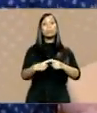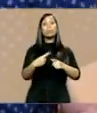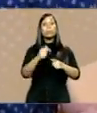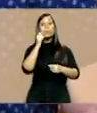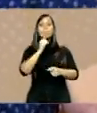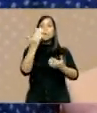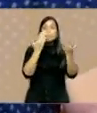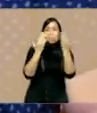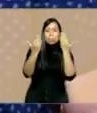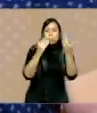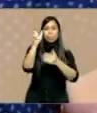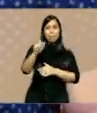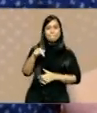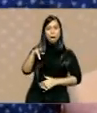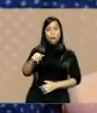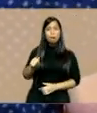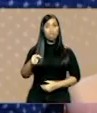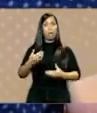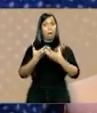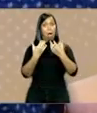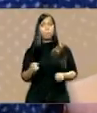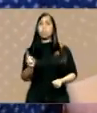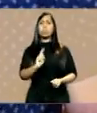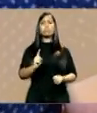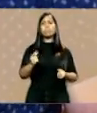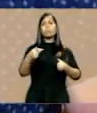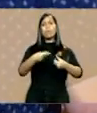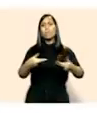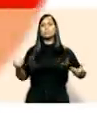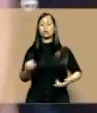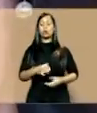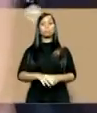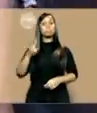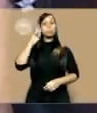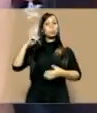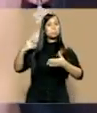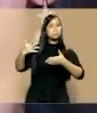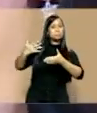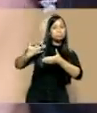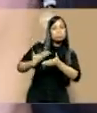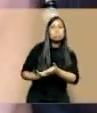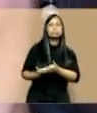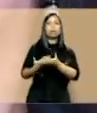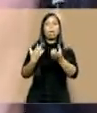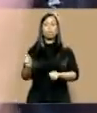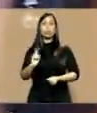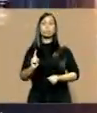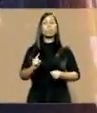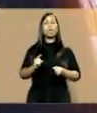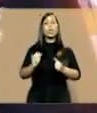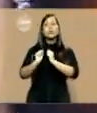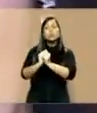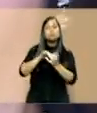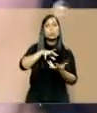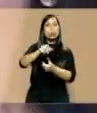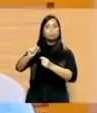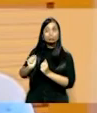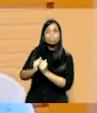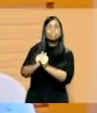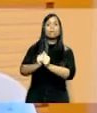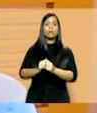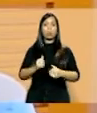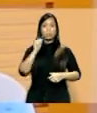Para a psicóloga Mara Madureira, a intolerância não é um fenômeno atual. A história da intolerância, ela acompanha a